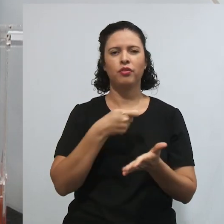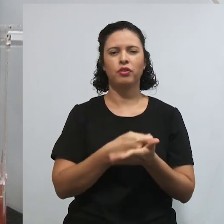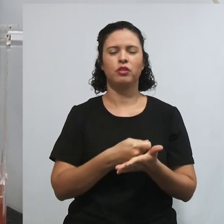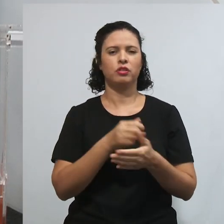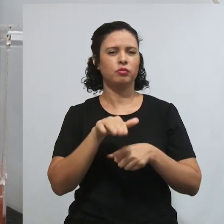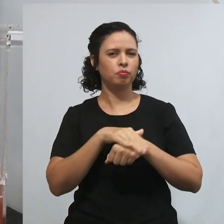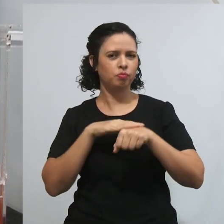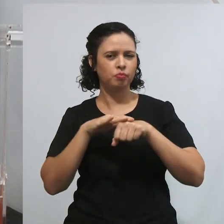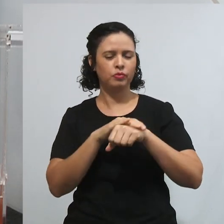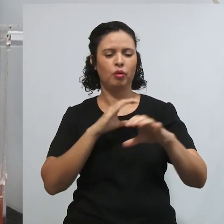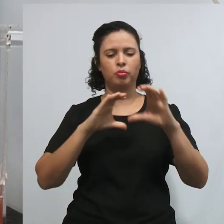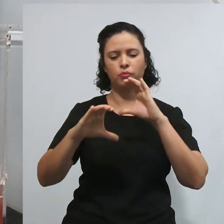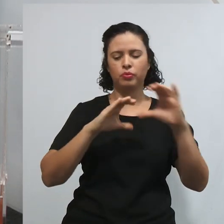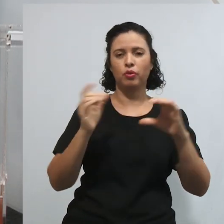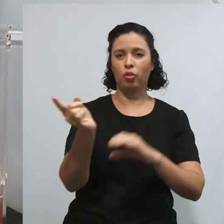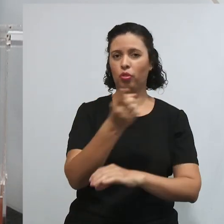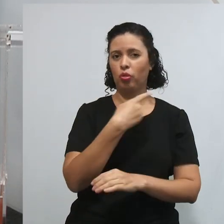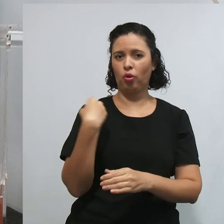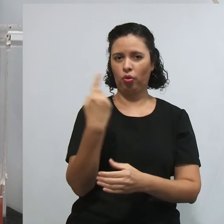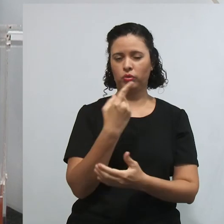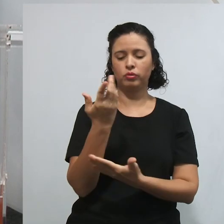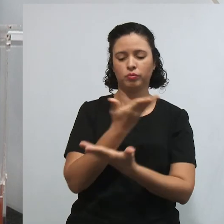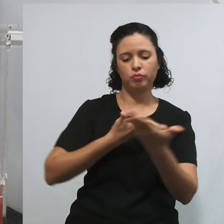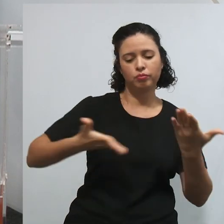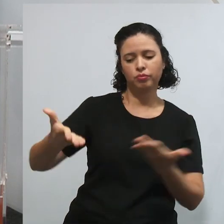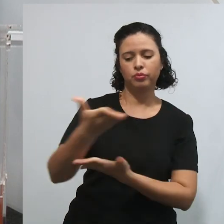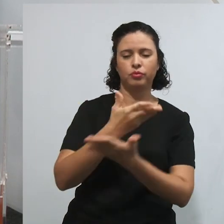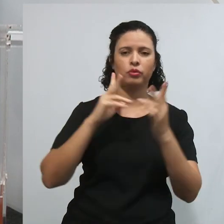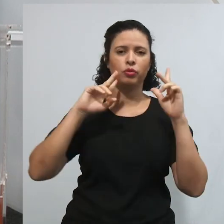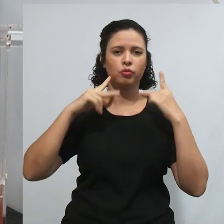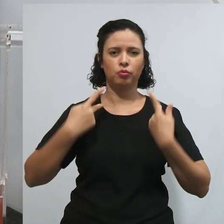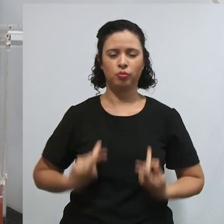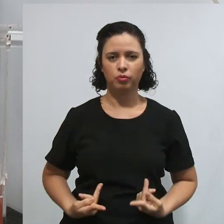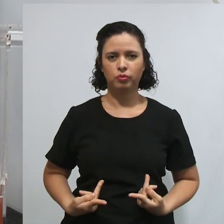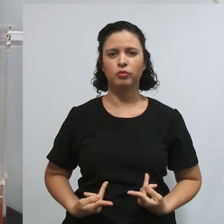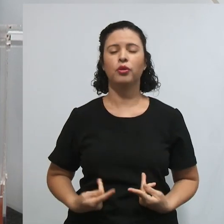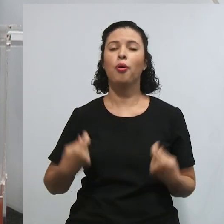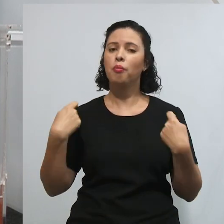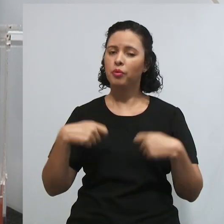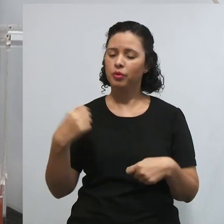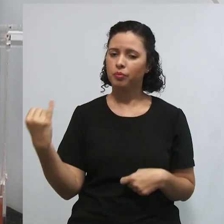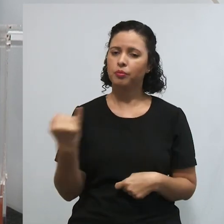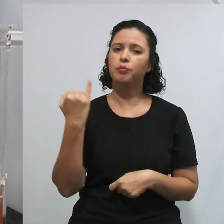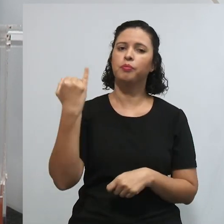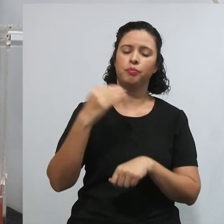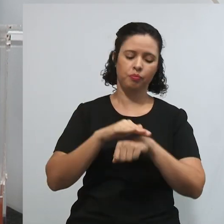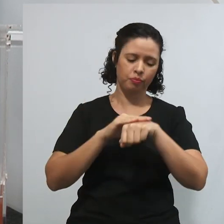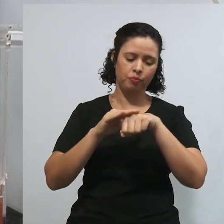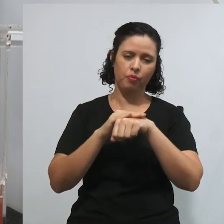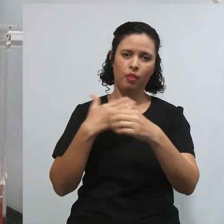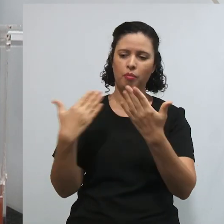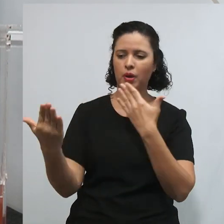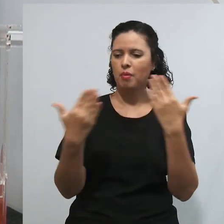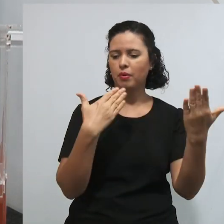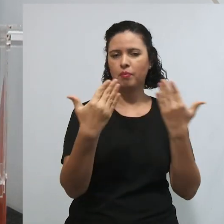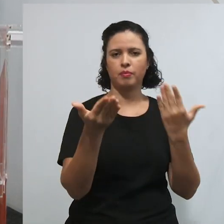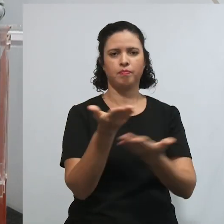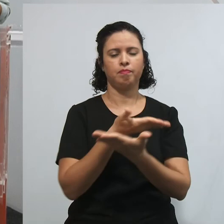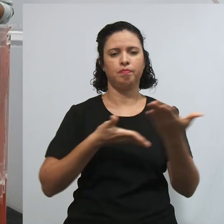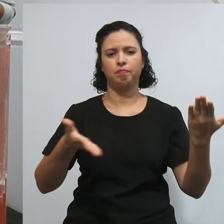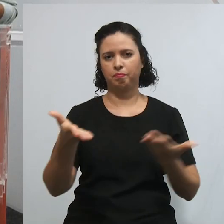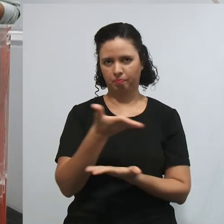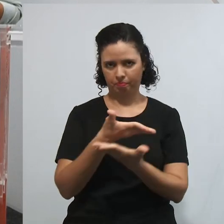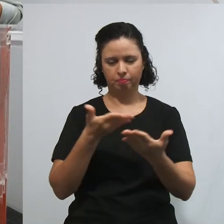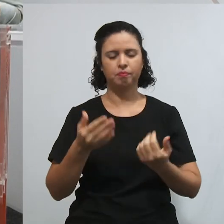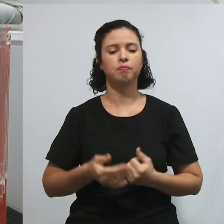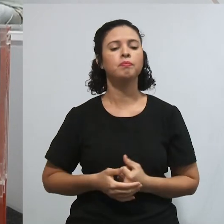diálogo, também acredita que nós nos constituímos enquanto seres humanos mediado pelo diálogo, mediado pelos